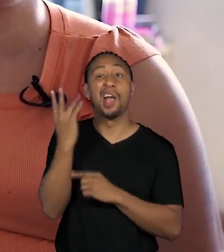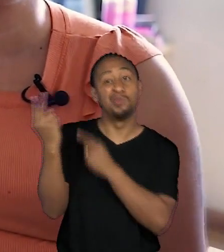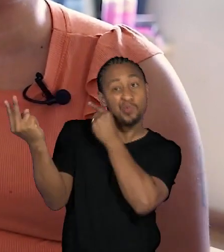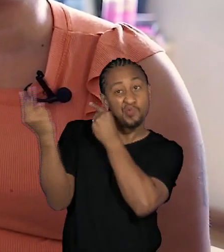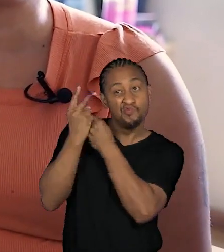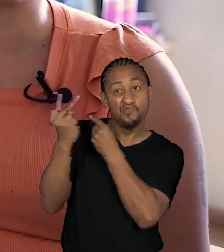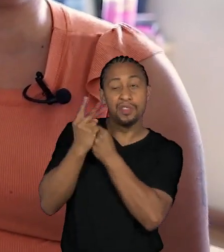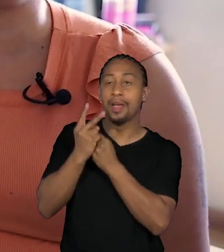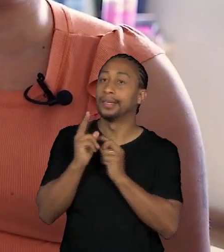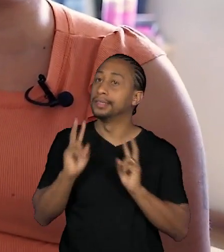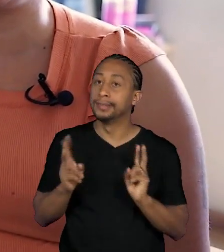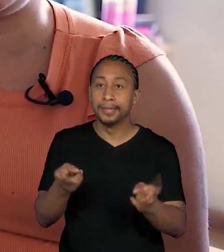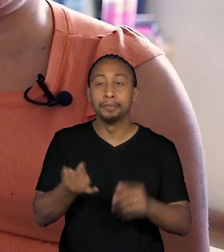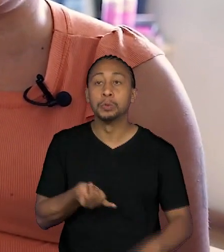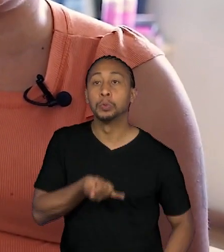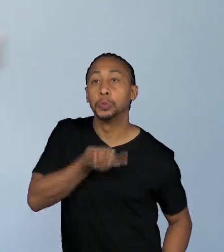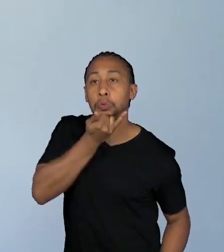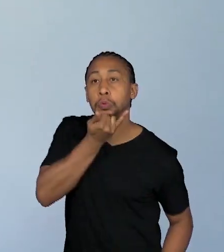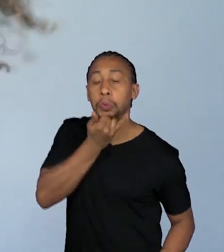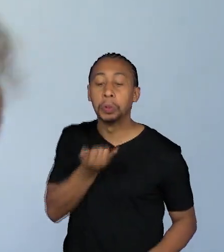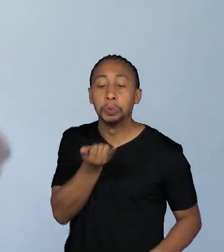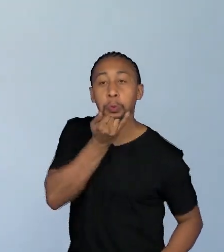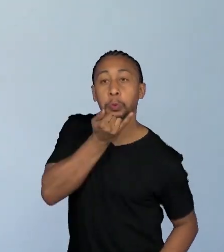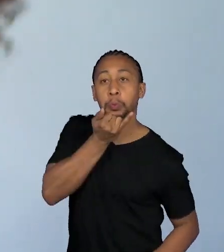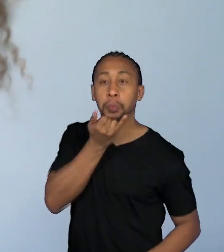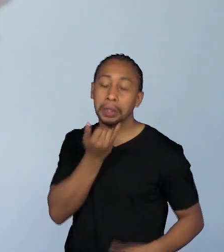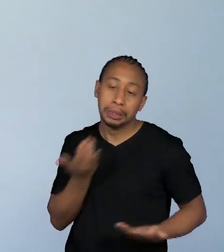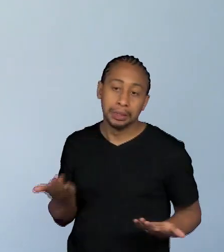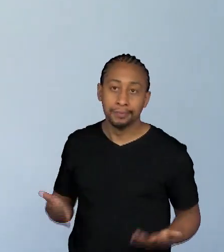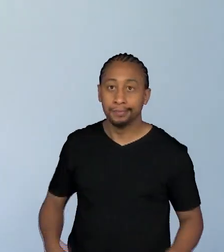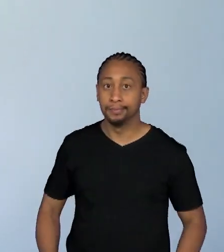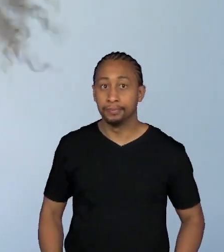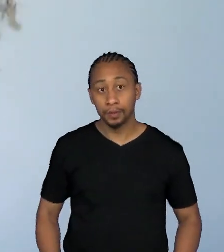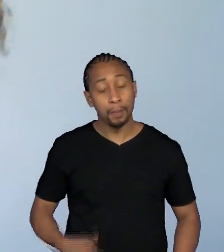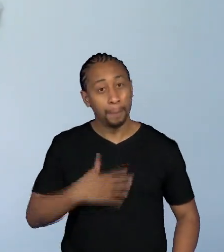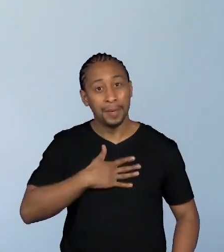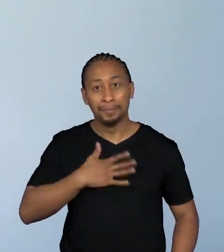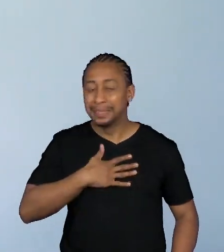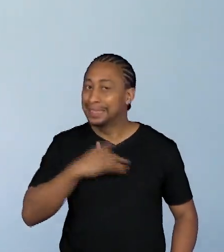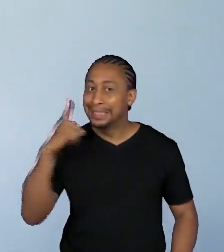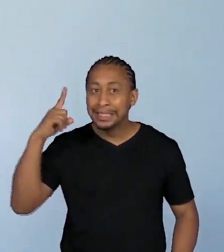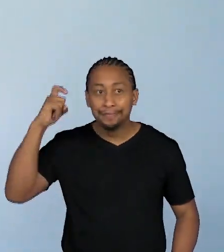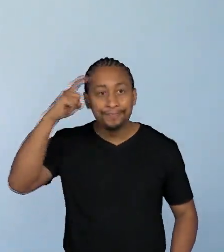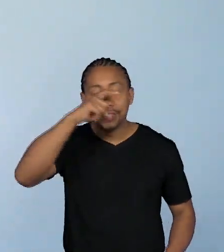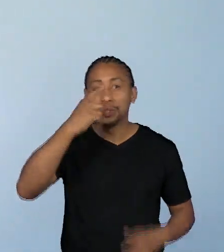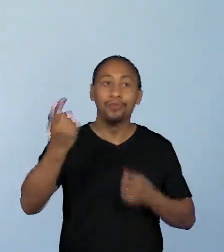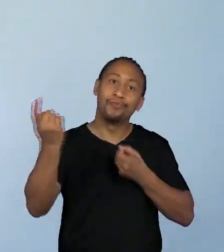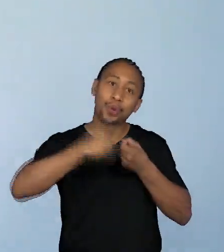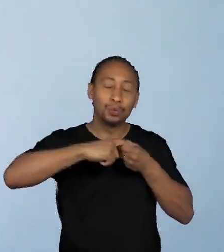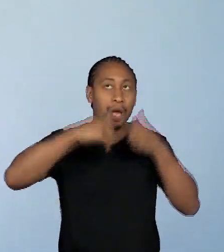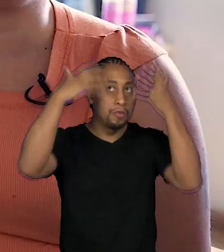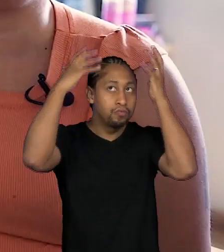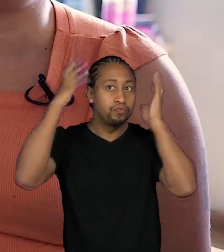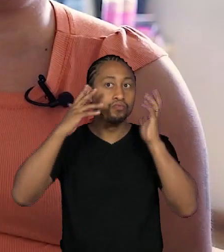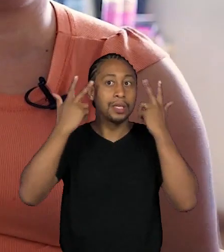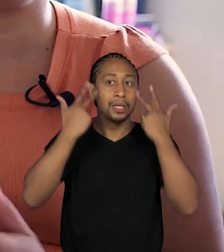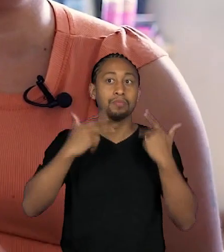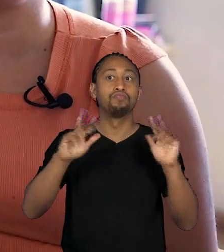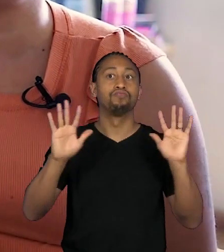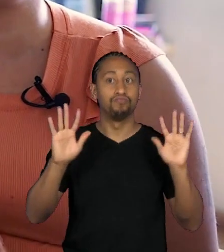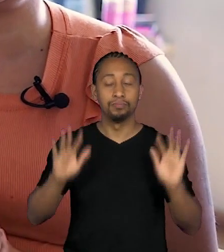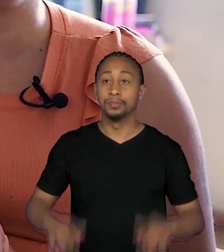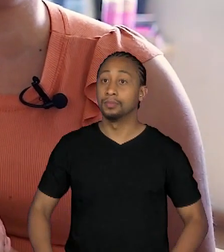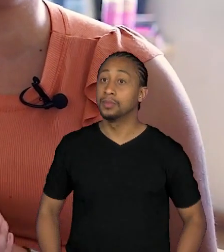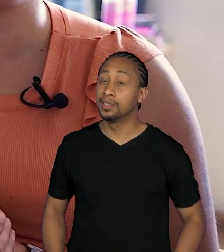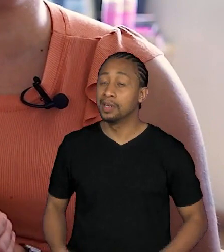usa para alisar o cabelo. Foi bem difícil para mim voltar pro meu cabelo natural porque eu já não conhecia. E eu parei